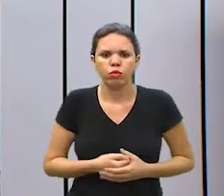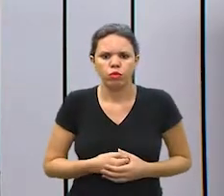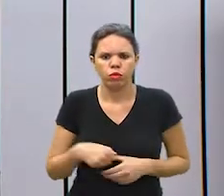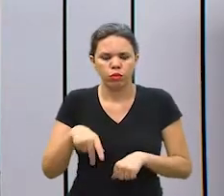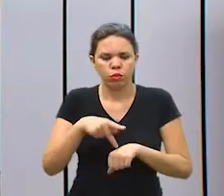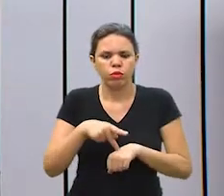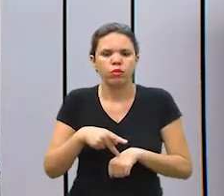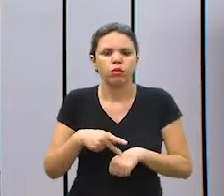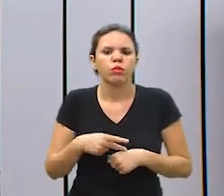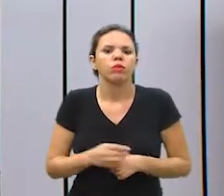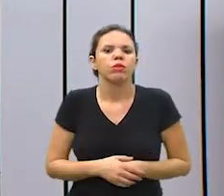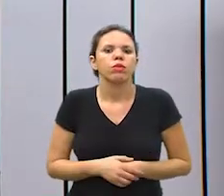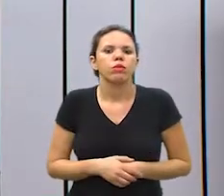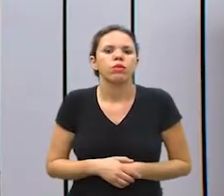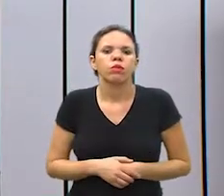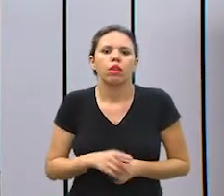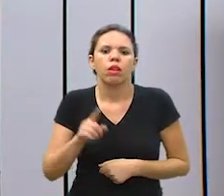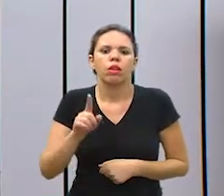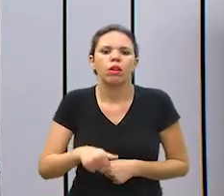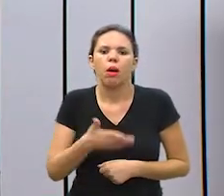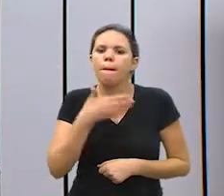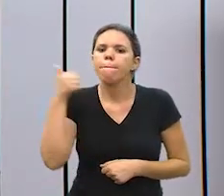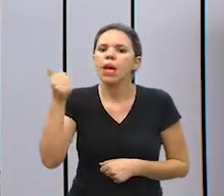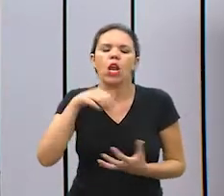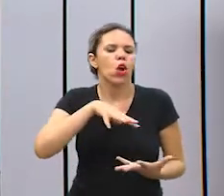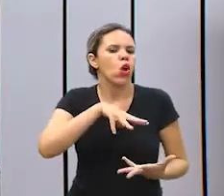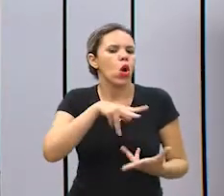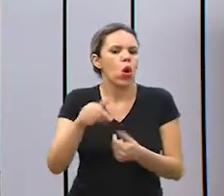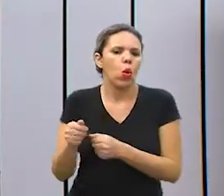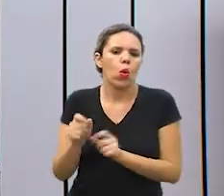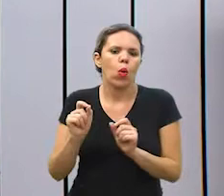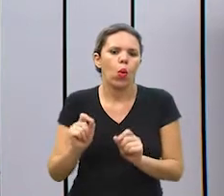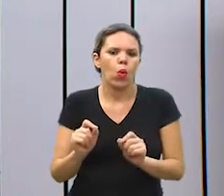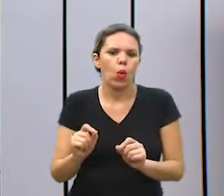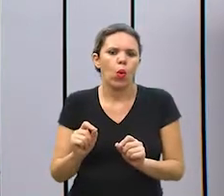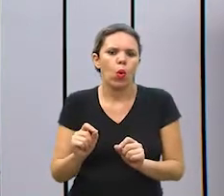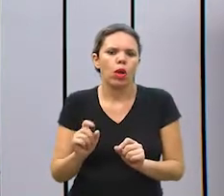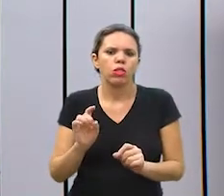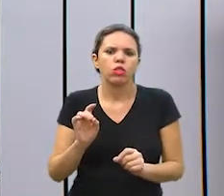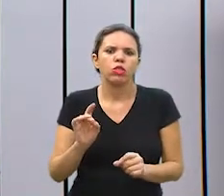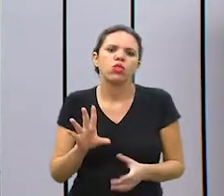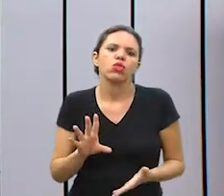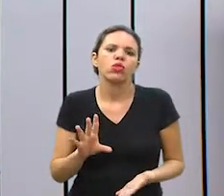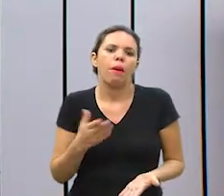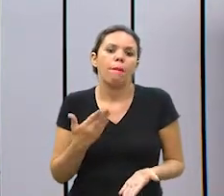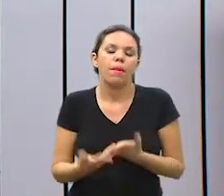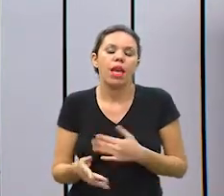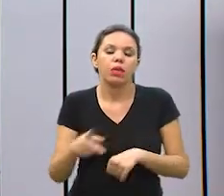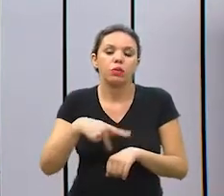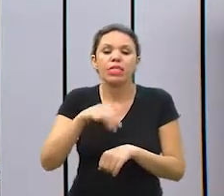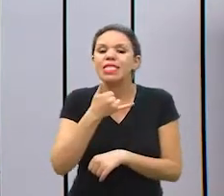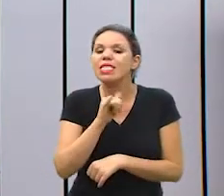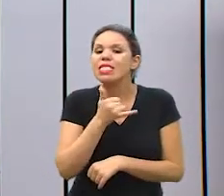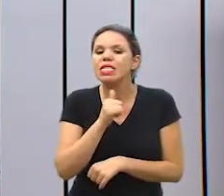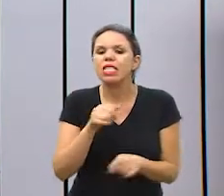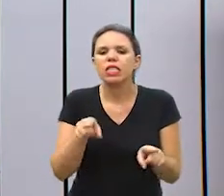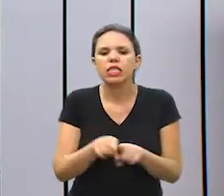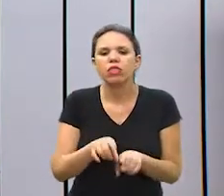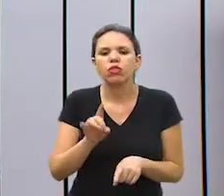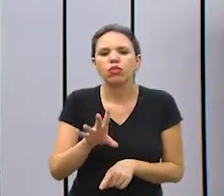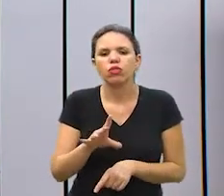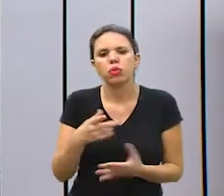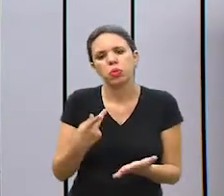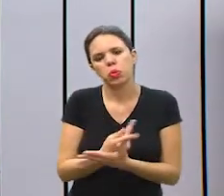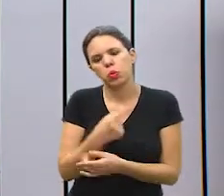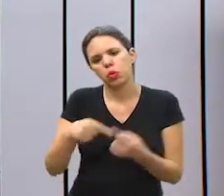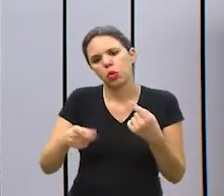nosso país, ele é um dos melhores do mundo, se não for o melhor. Talvez a gente só perca para a Itália. Se eu estou errado,